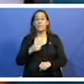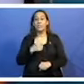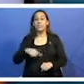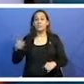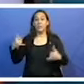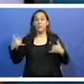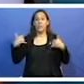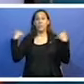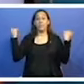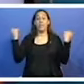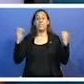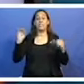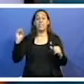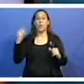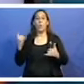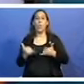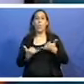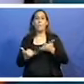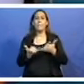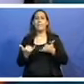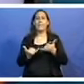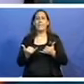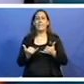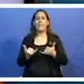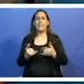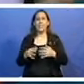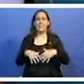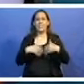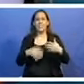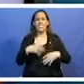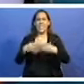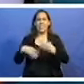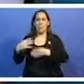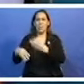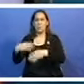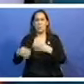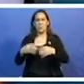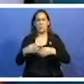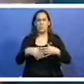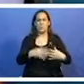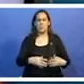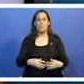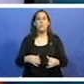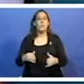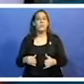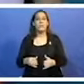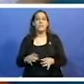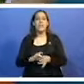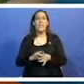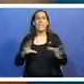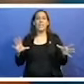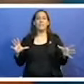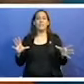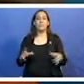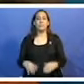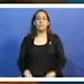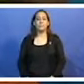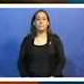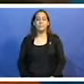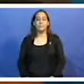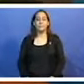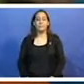ou quando a gente brinca no quintal, que a mãe deixa fazer aquela bagunça, a gente se esbalda, né? Brinca livremente. Vamos